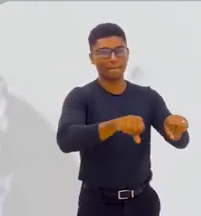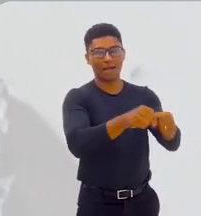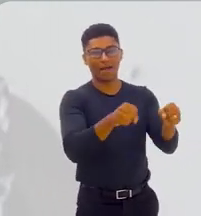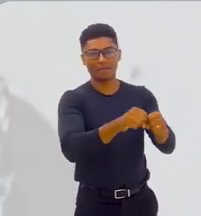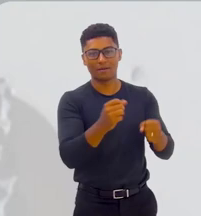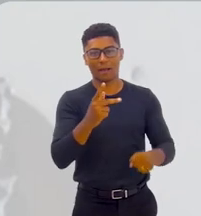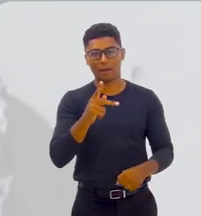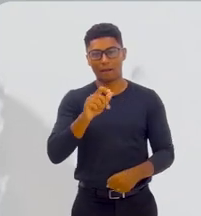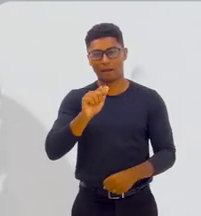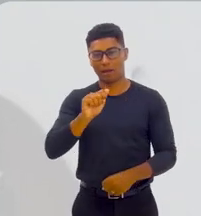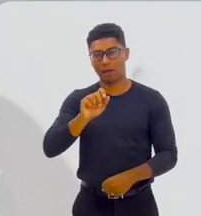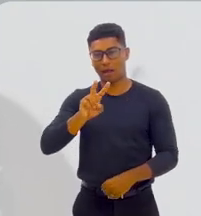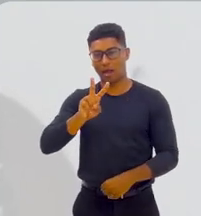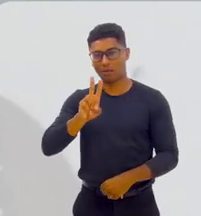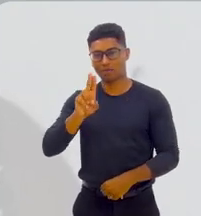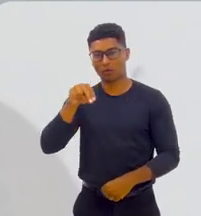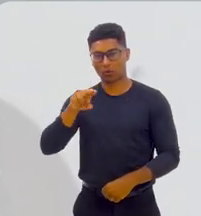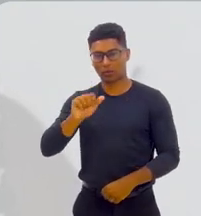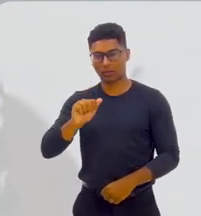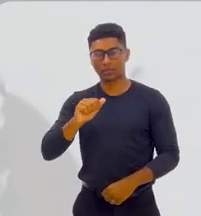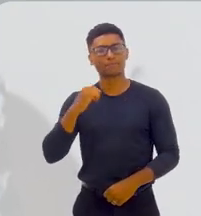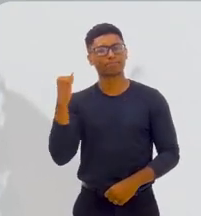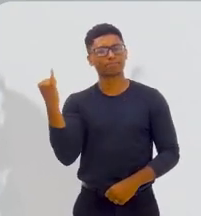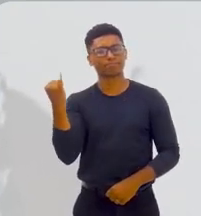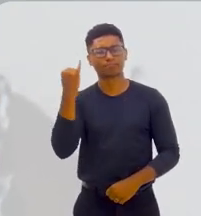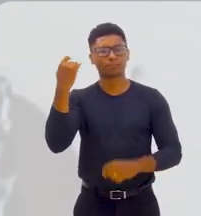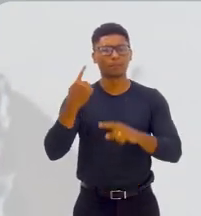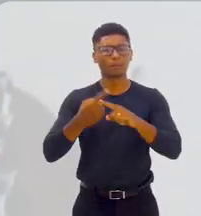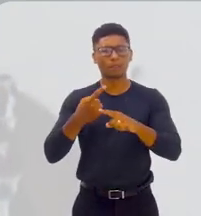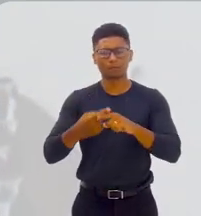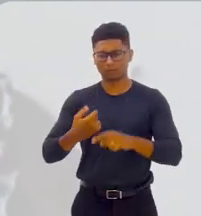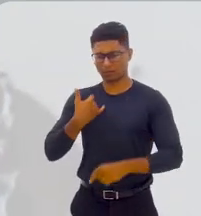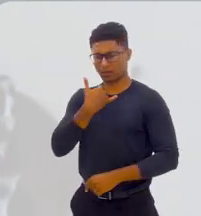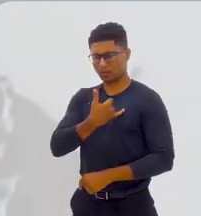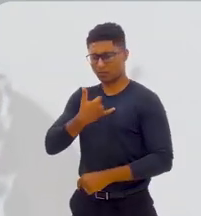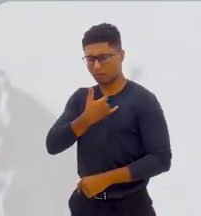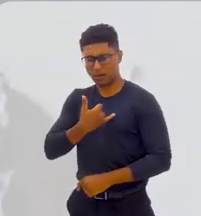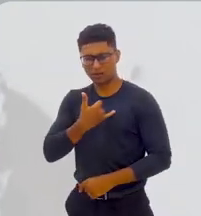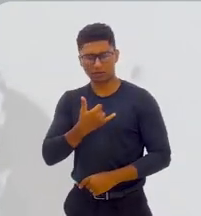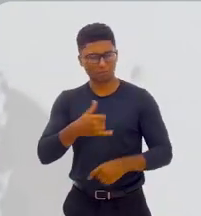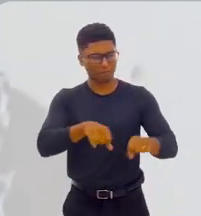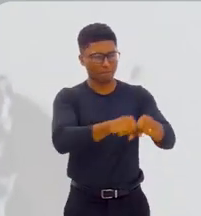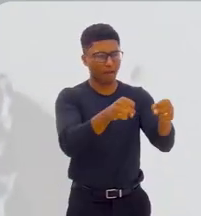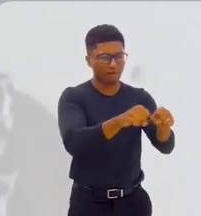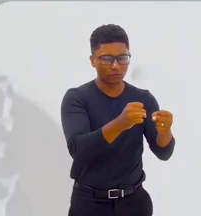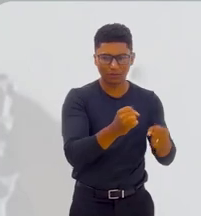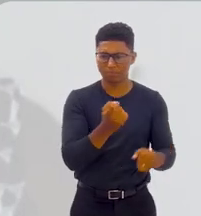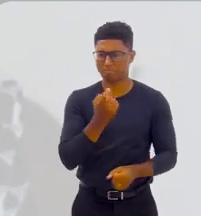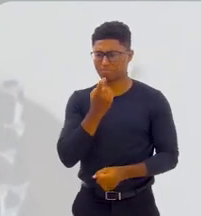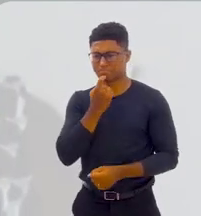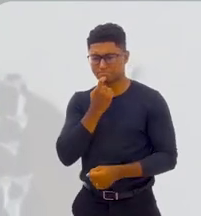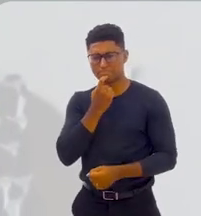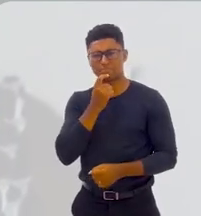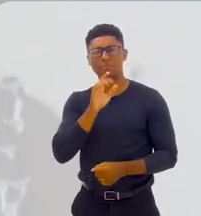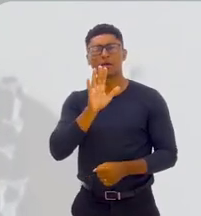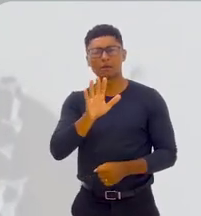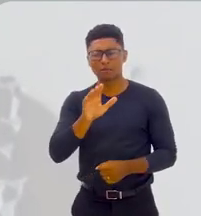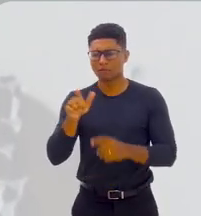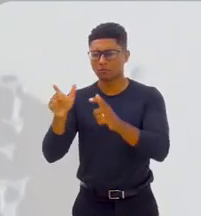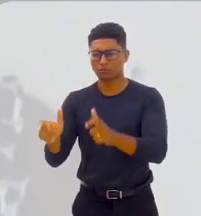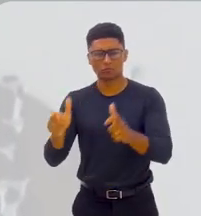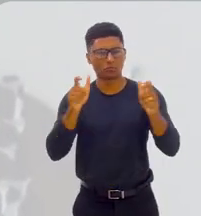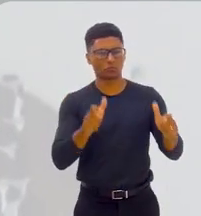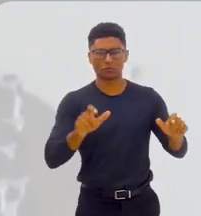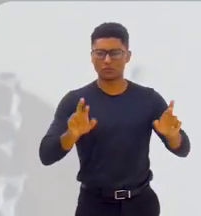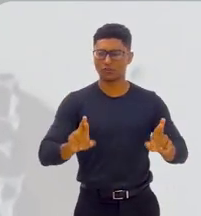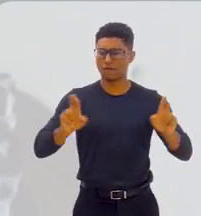foi muito importante para mim, porque, embora não pareça, São João de Meriti e Pavuna é um lugar... próximo, né, é divisa, mas são lugares